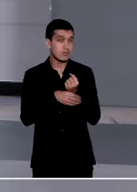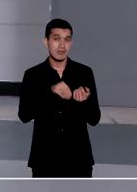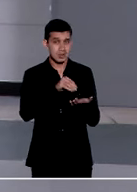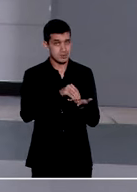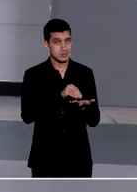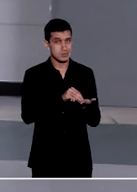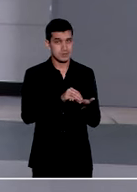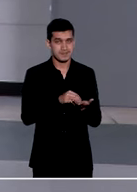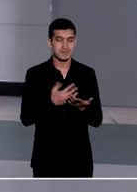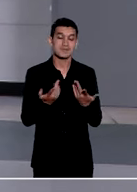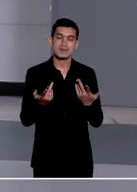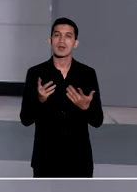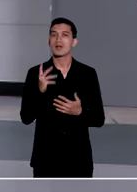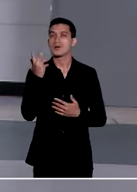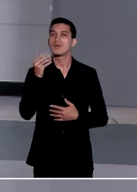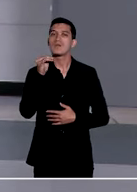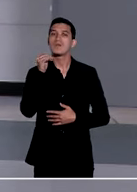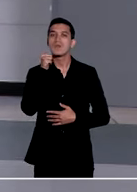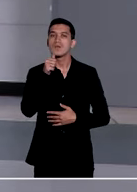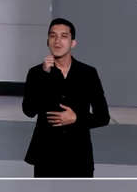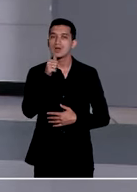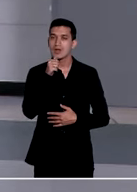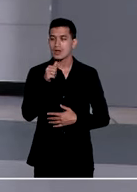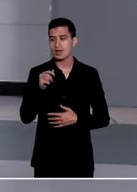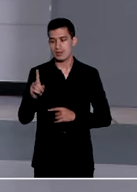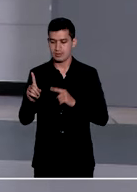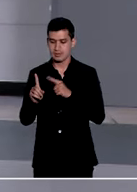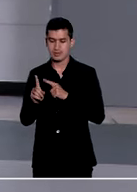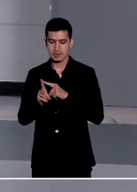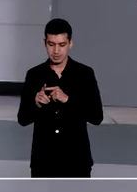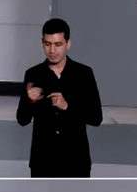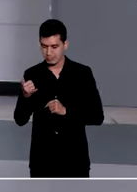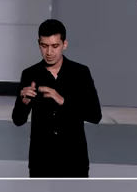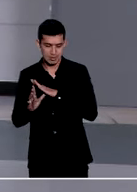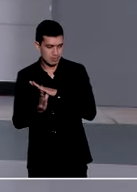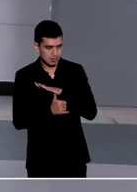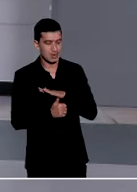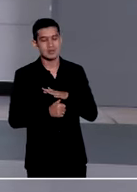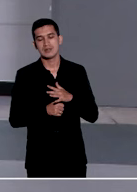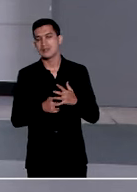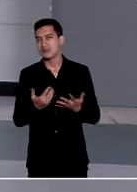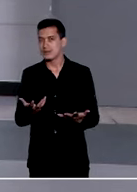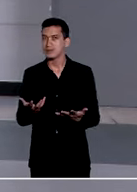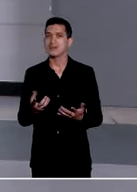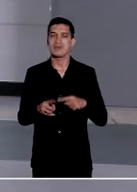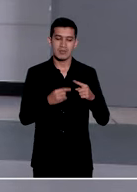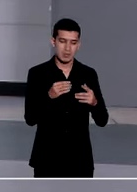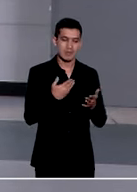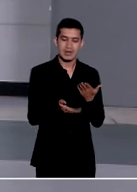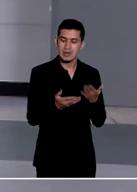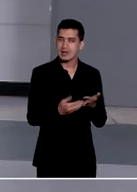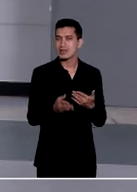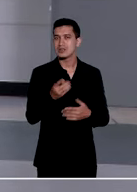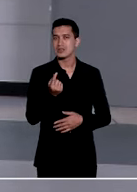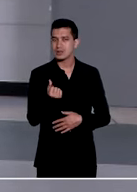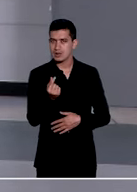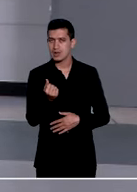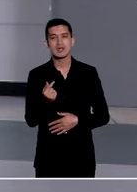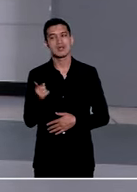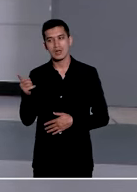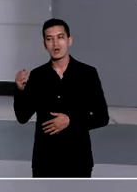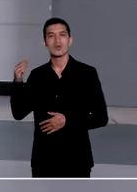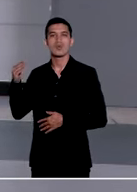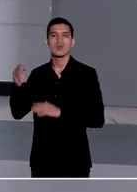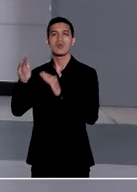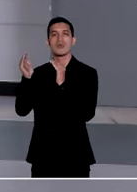uma mulher ajuizou ação de indenização por danos materiais e morais contra o Banco do Brasil pedindo ressarcimento por prejuízos causados